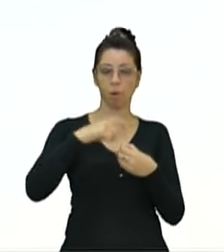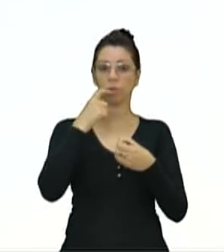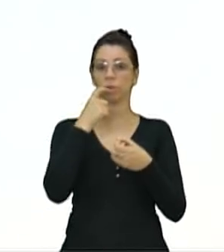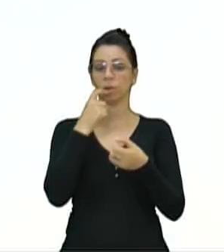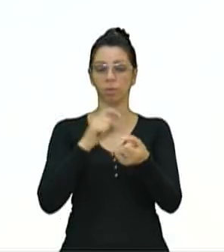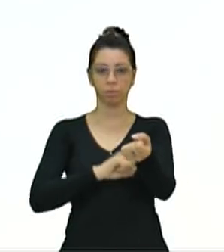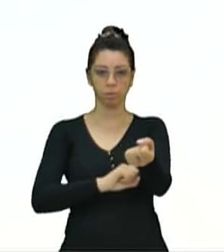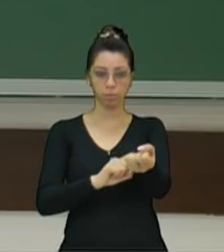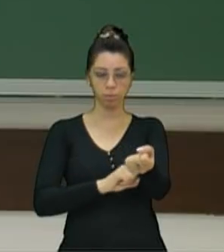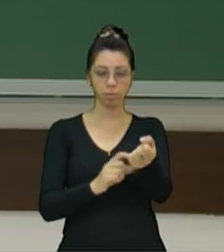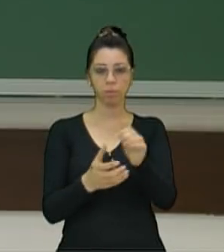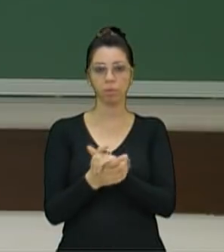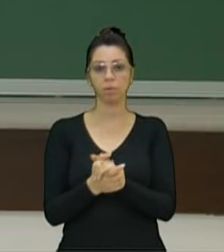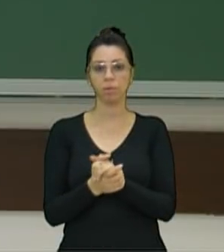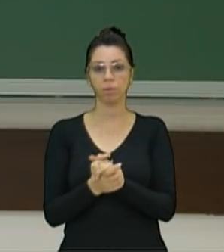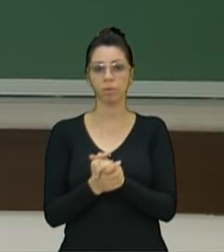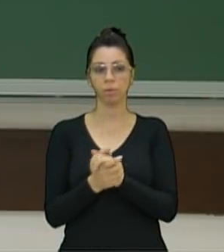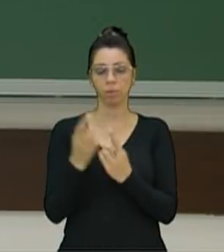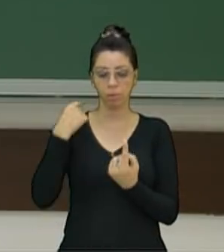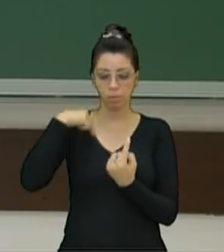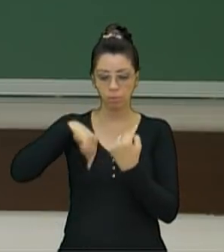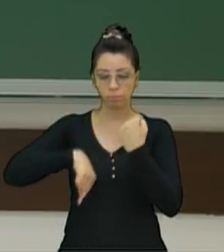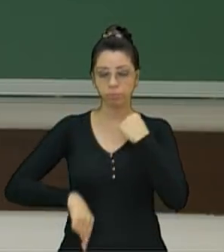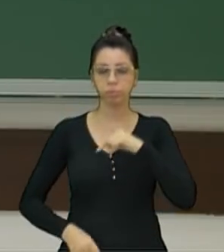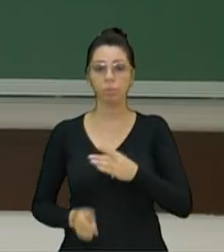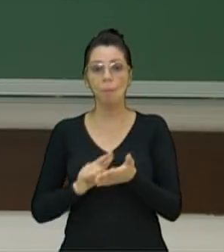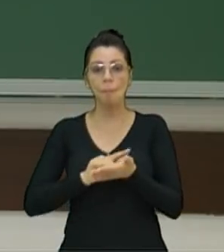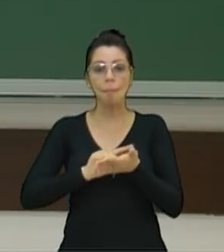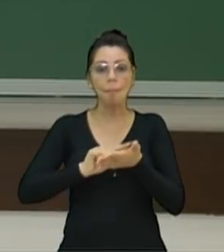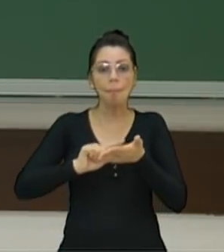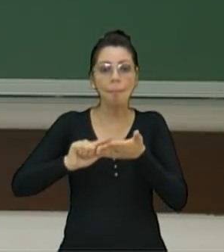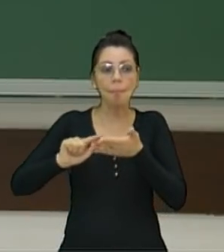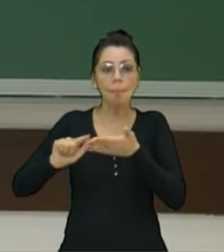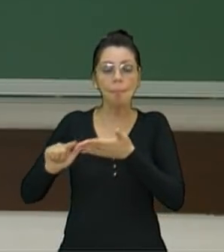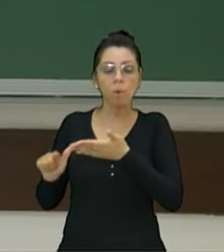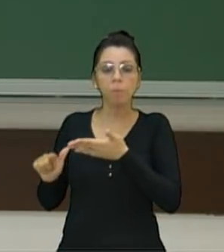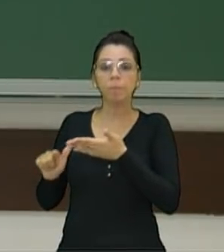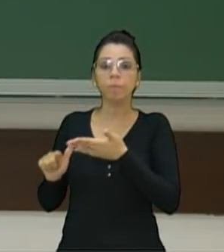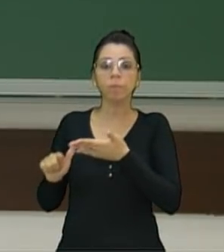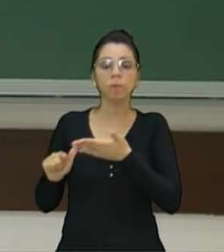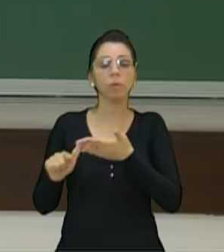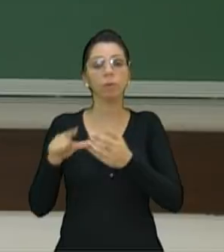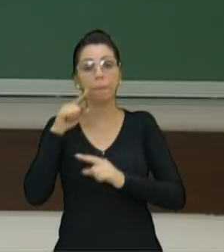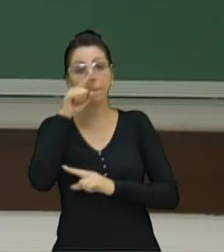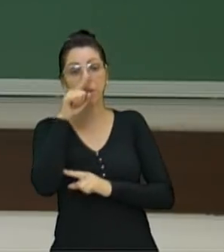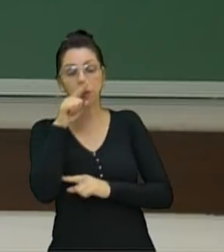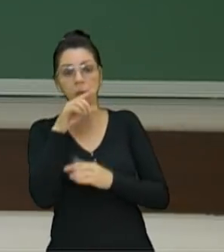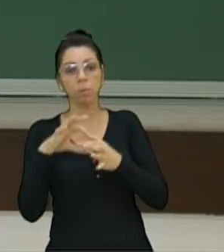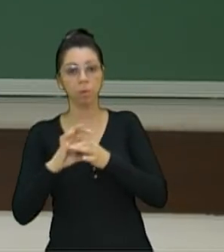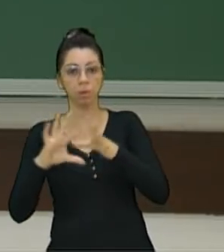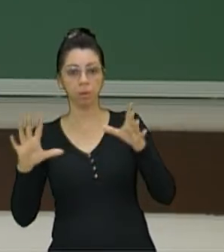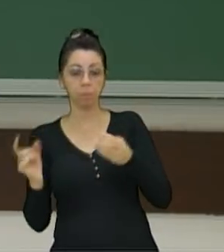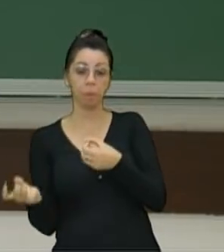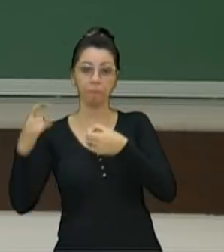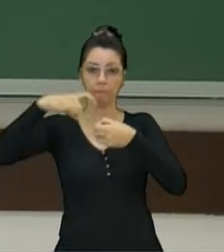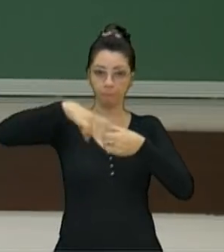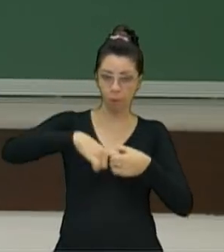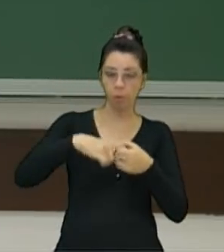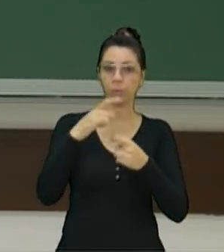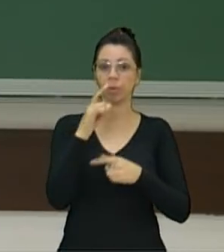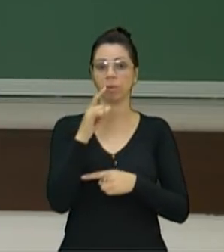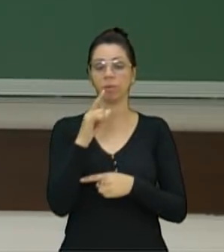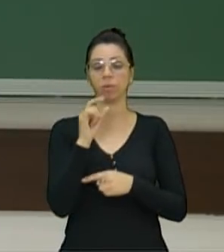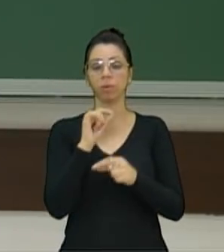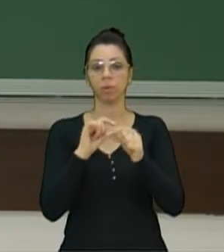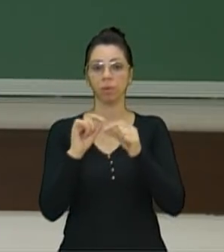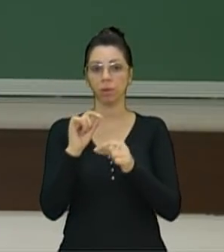Então, aquilo que foi filtrado, que está limpo, livre de ameaças, volta para o sangue. E o que não estiver